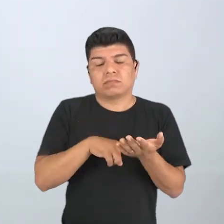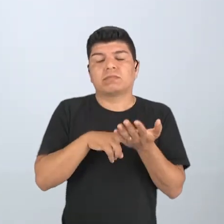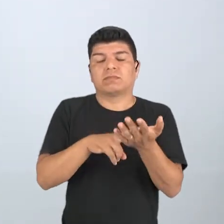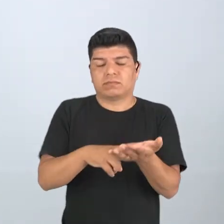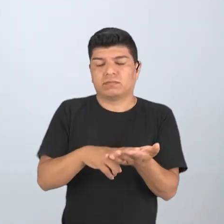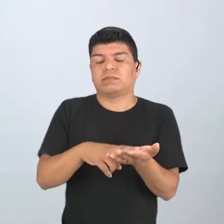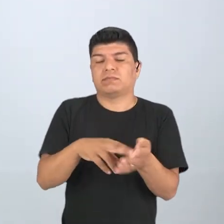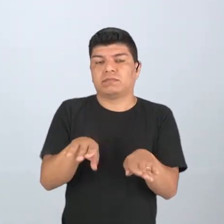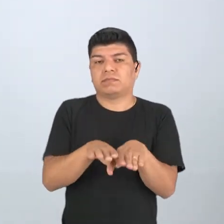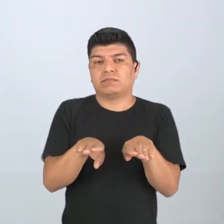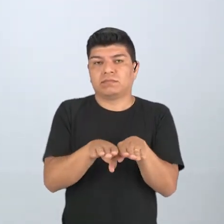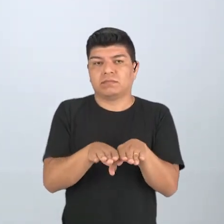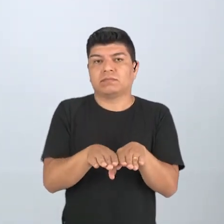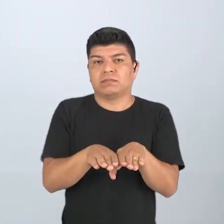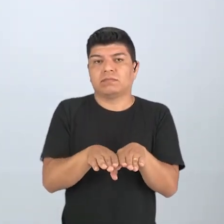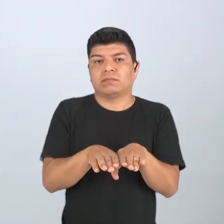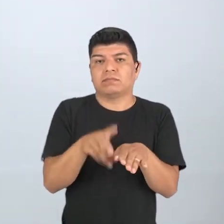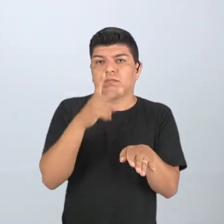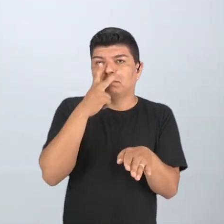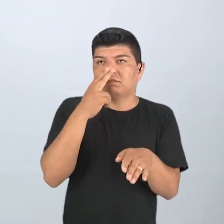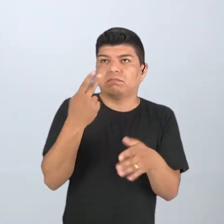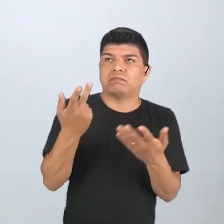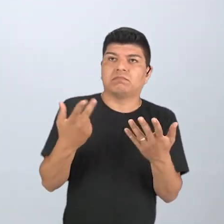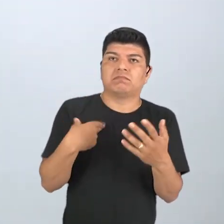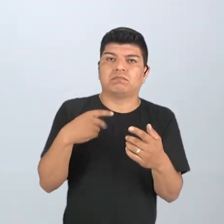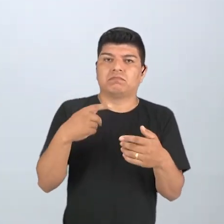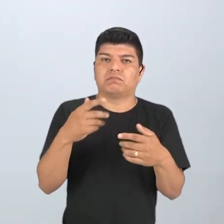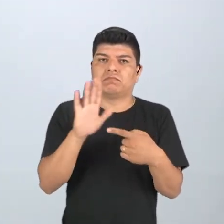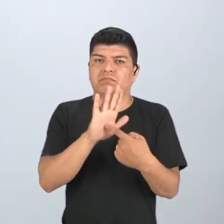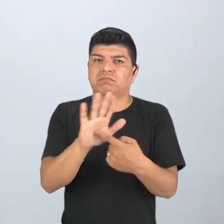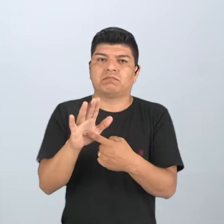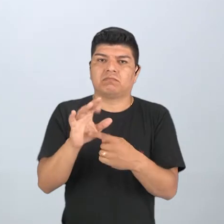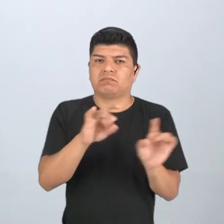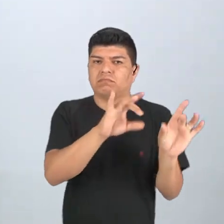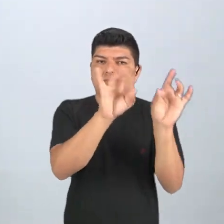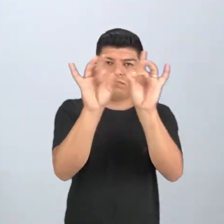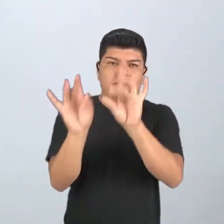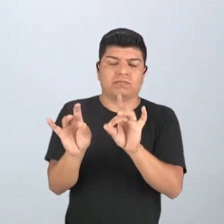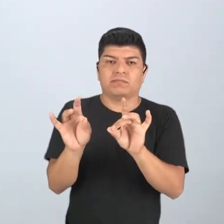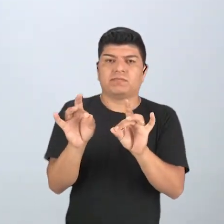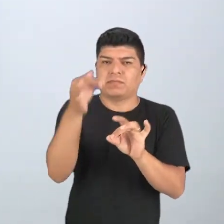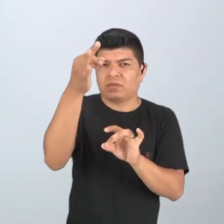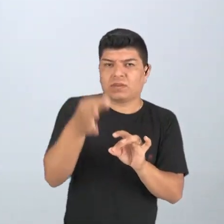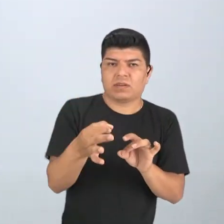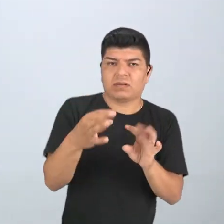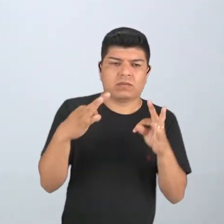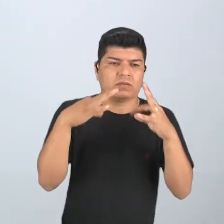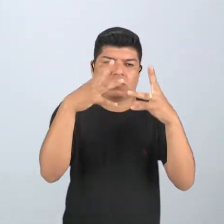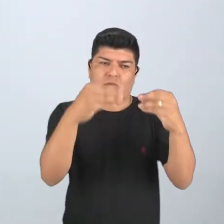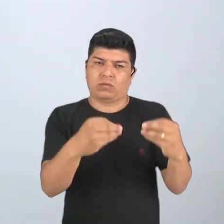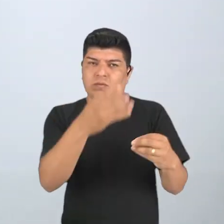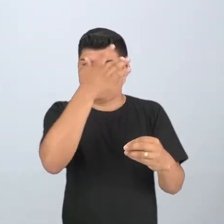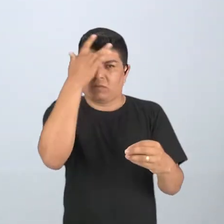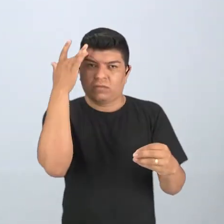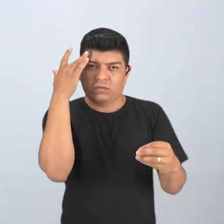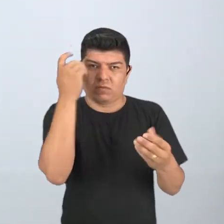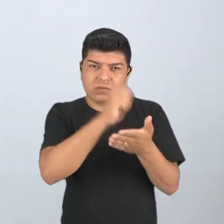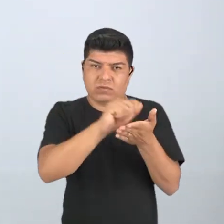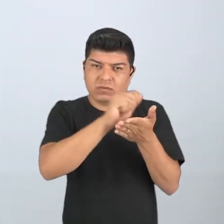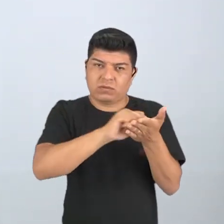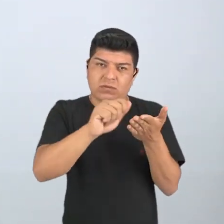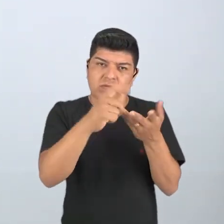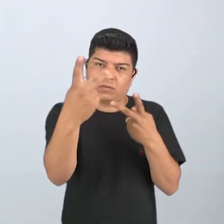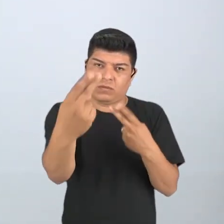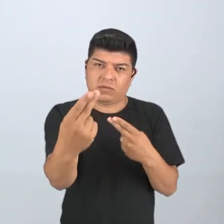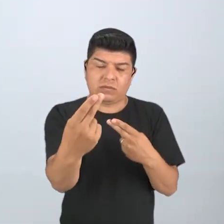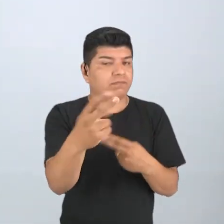gente falou no início, né, não tem um padrão, não tem um modelo específico, aquele padrão assim de todo mundo. Existe um padrão